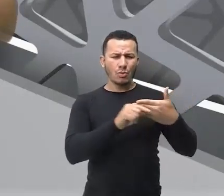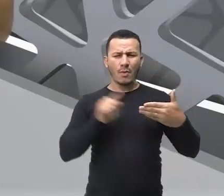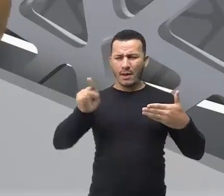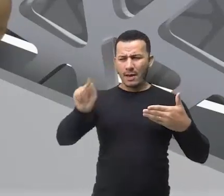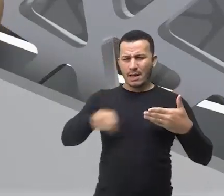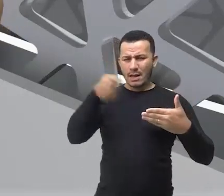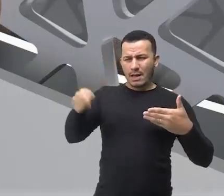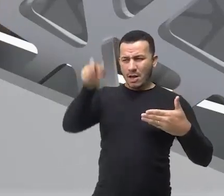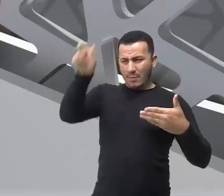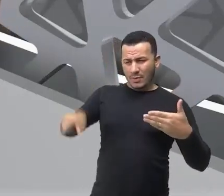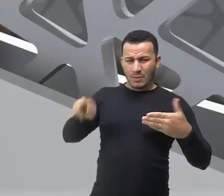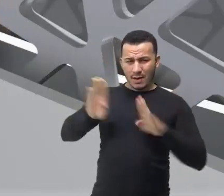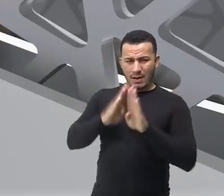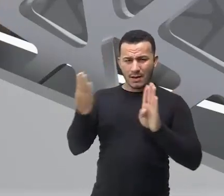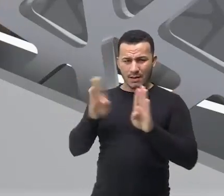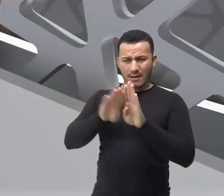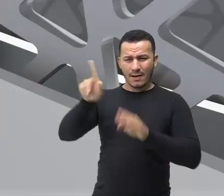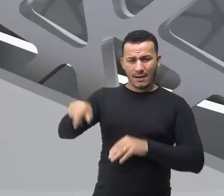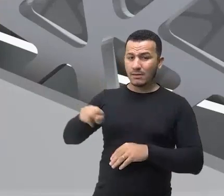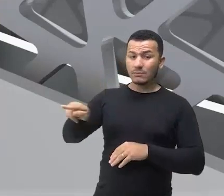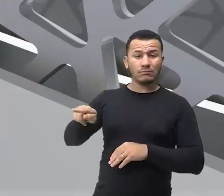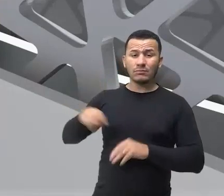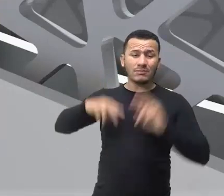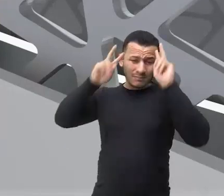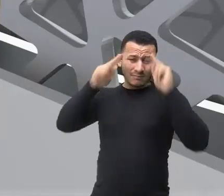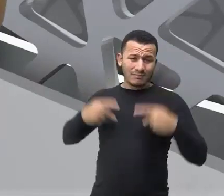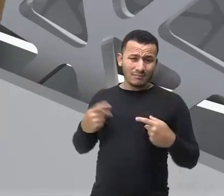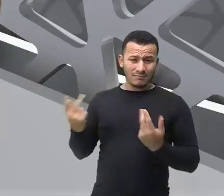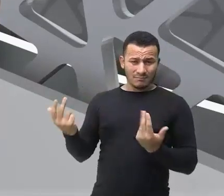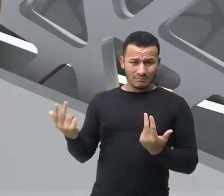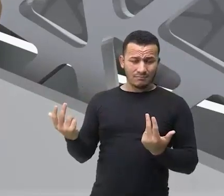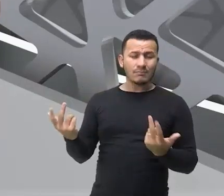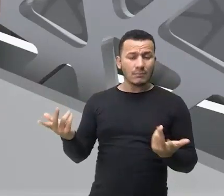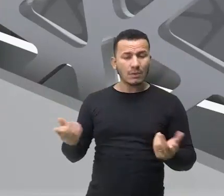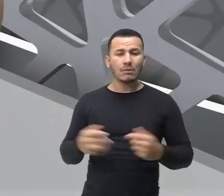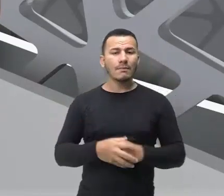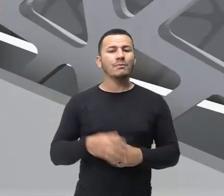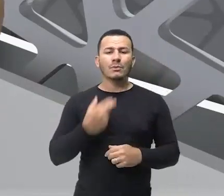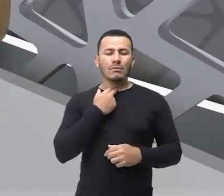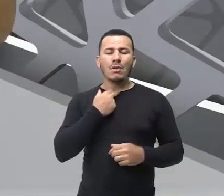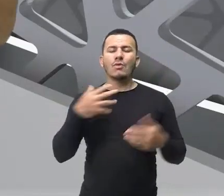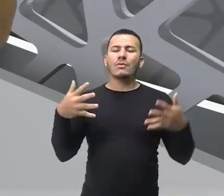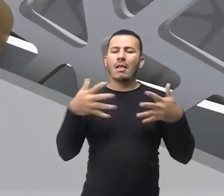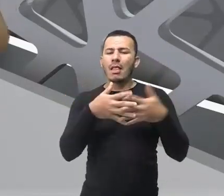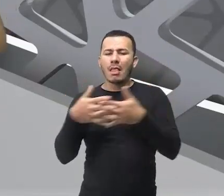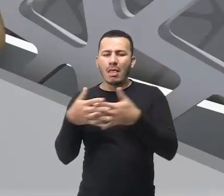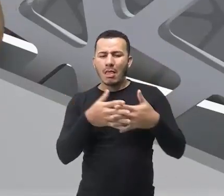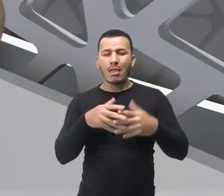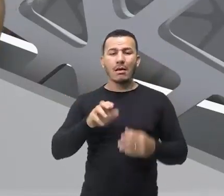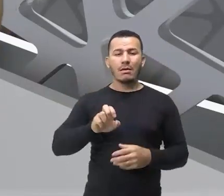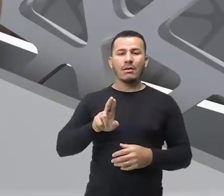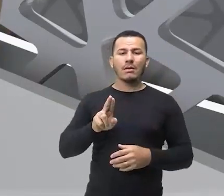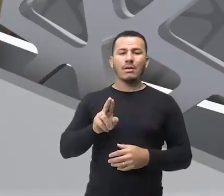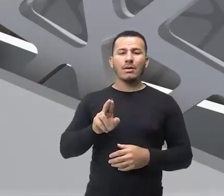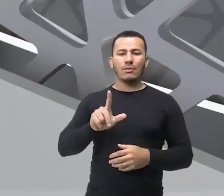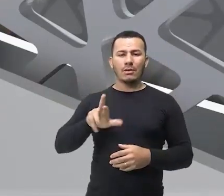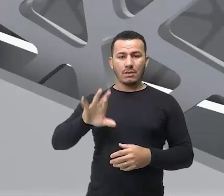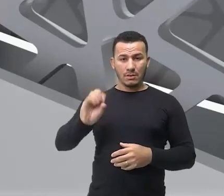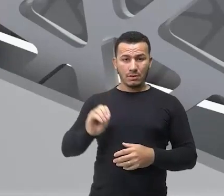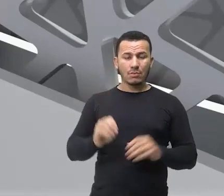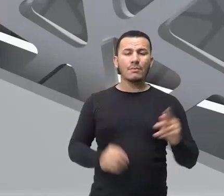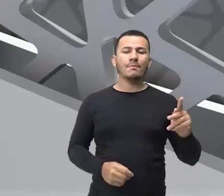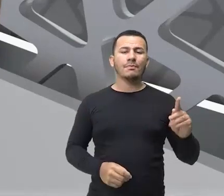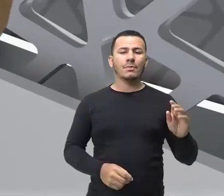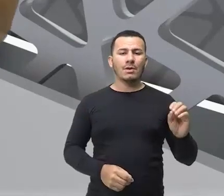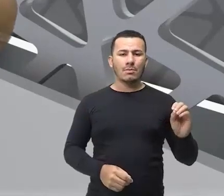porta? Literalmente? Percebam que não. Percebam que a gente não pode fazer essa associação, dizer que o eu lírico e o poeta